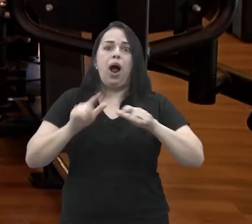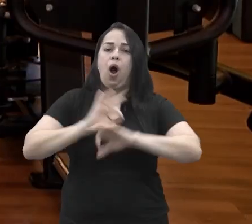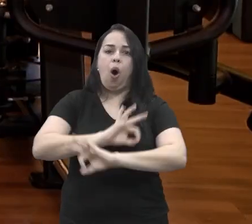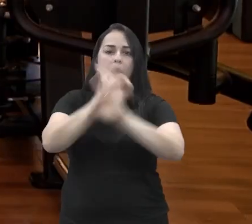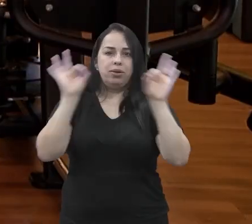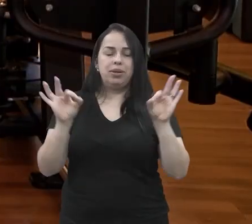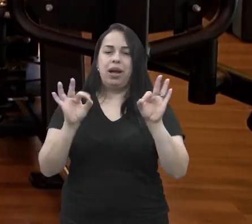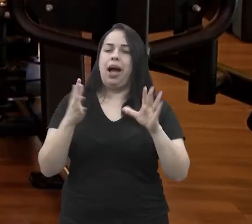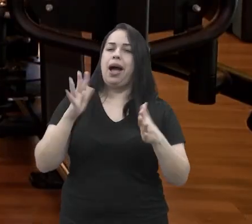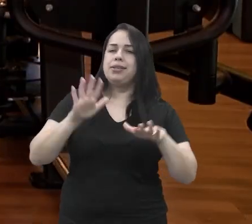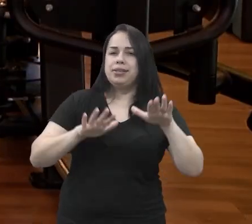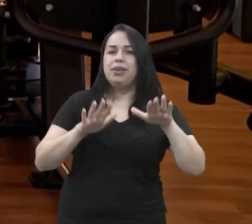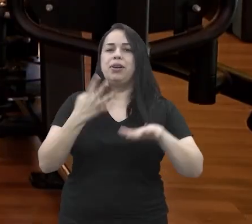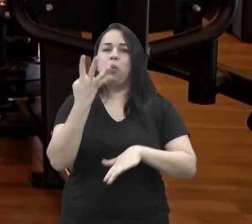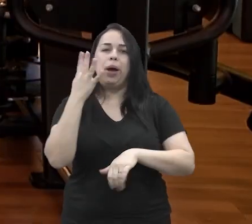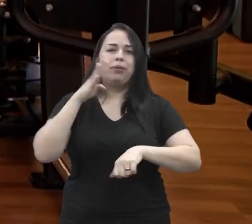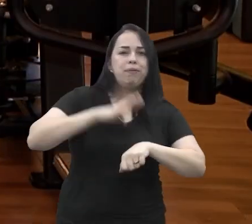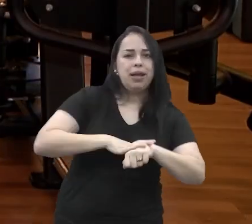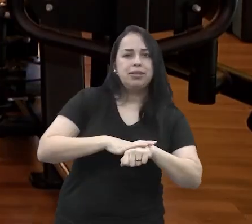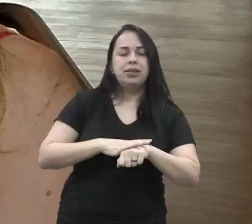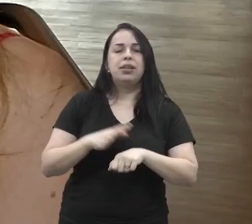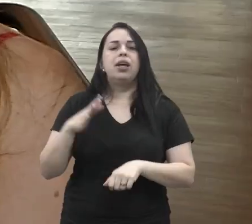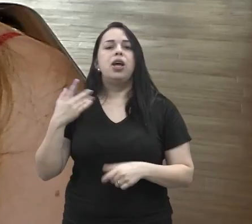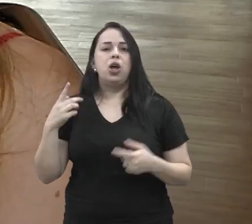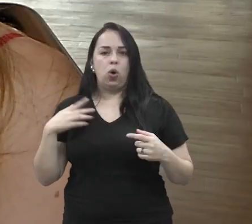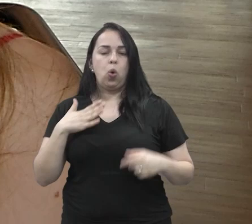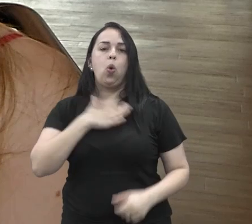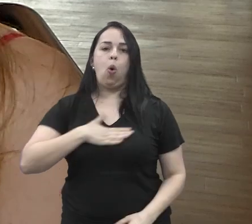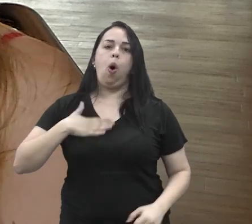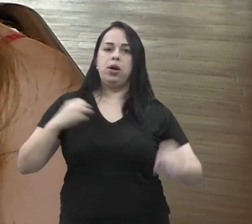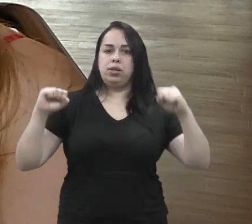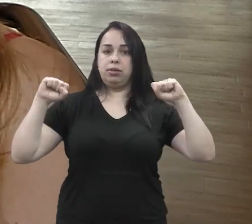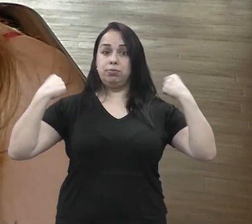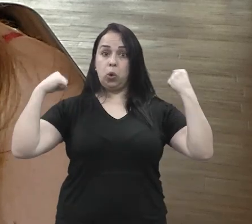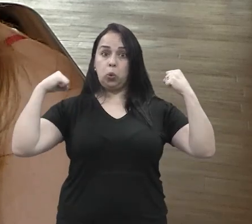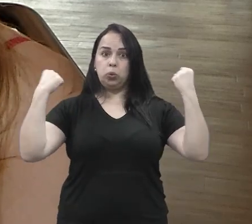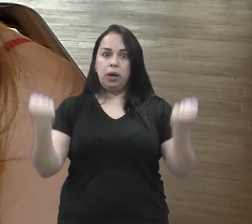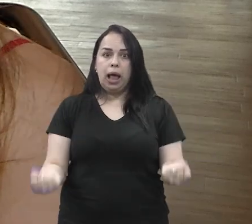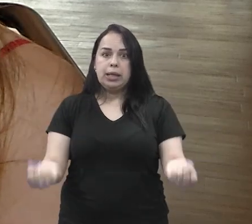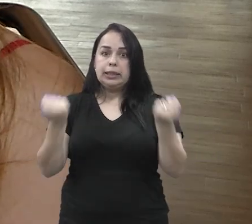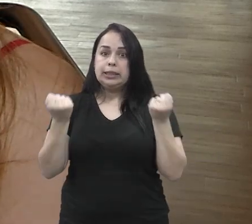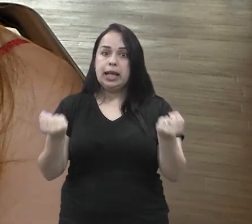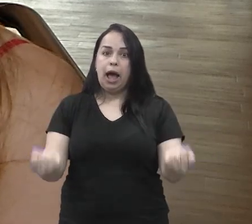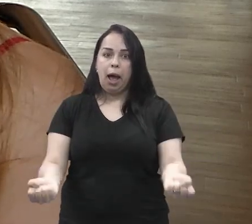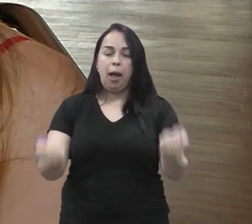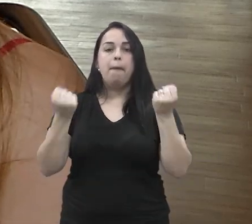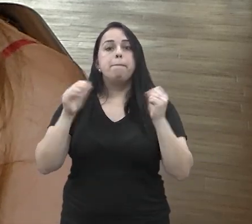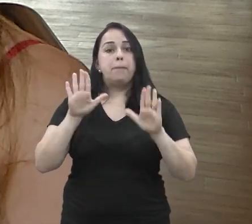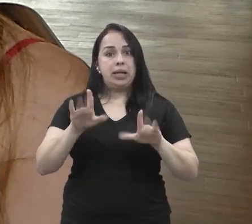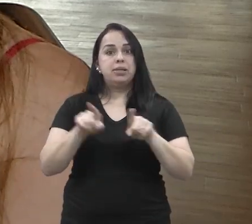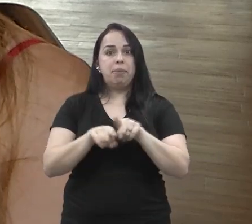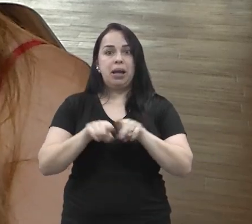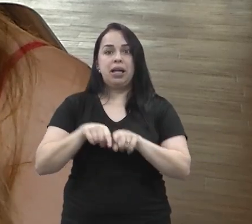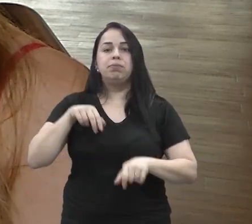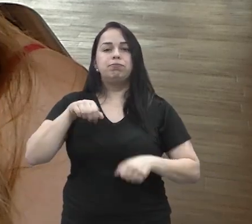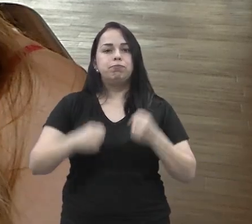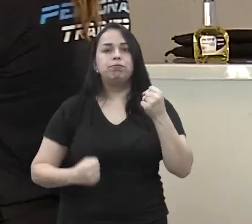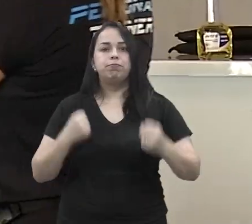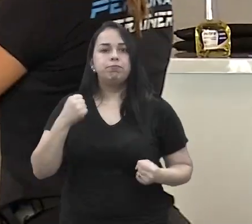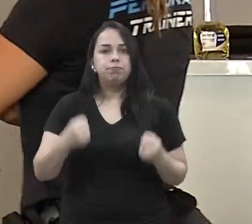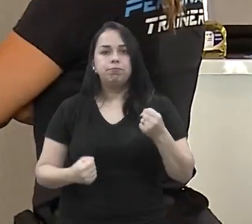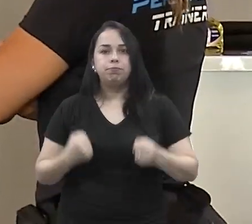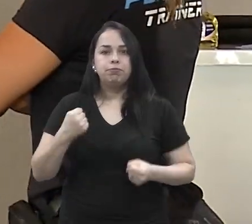e eu tento sempre vir, umas 4 vezes na semana, assim. O que eu mais gosto de fazer é a musculação mesmo, são os exercícios, mas eu também faço